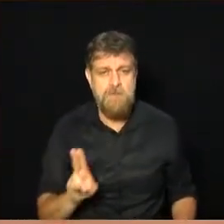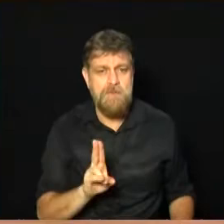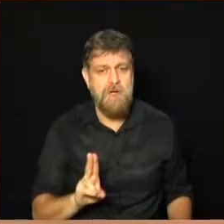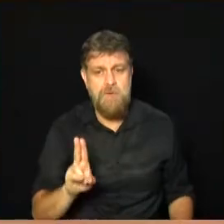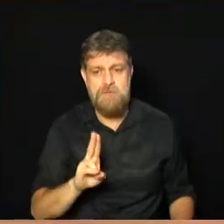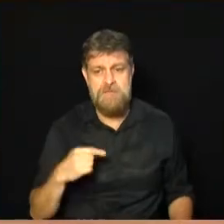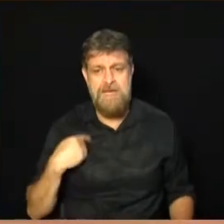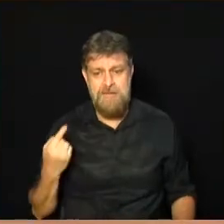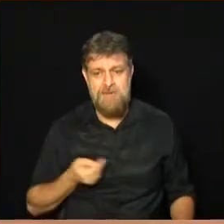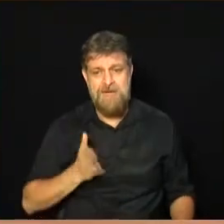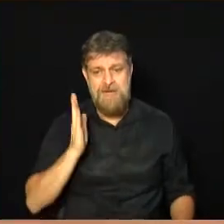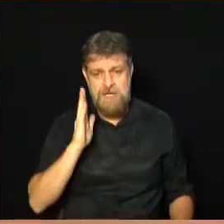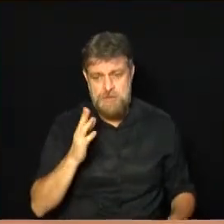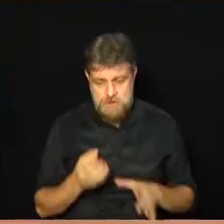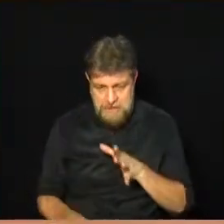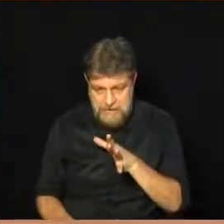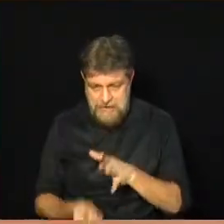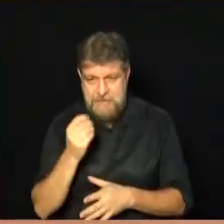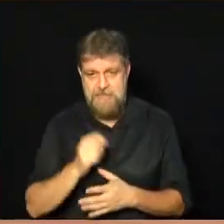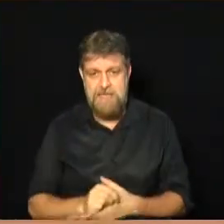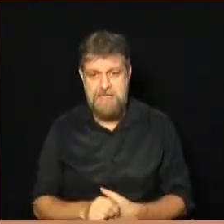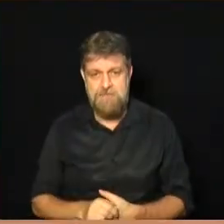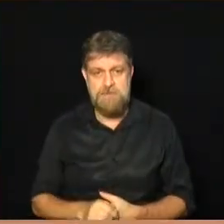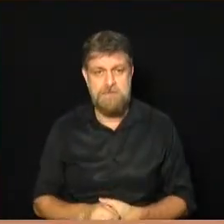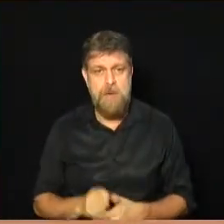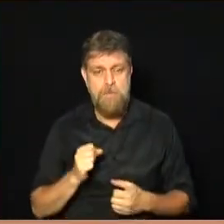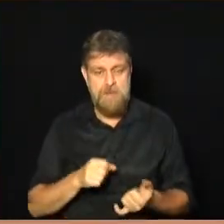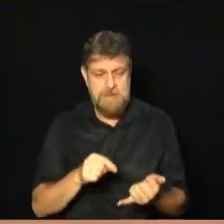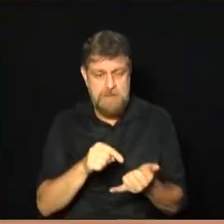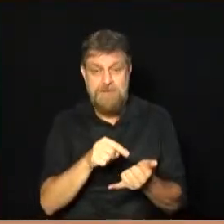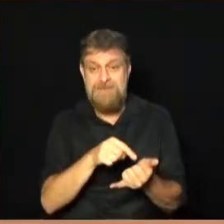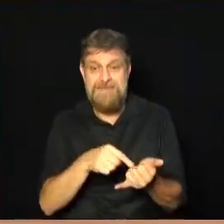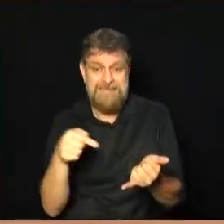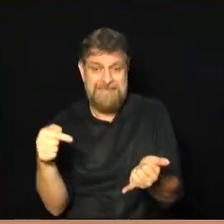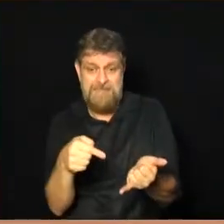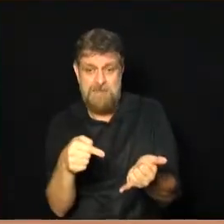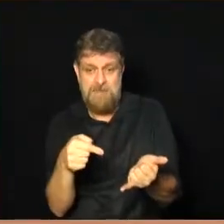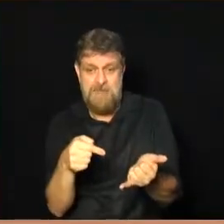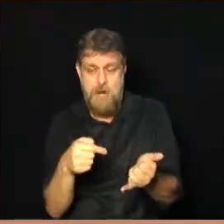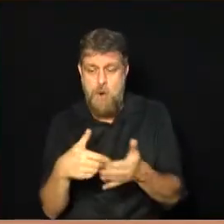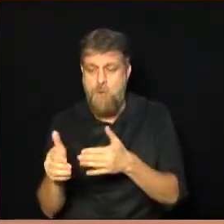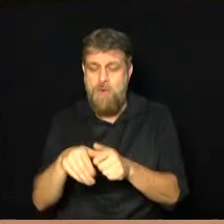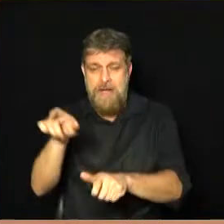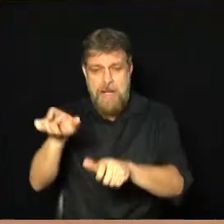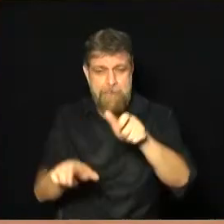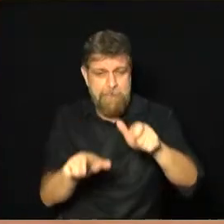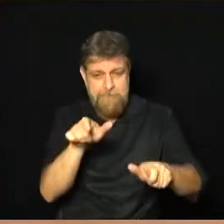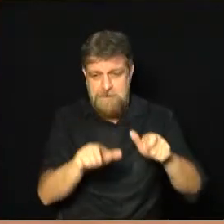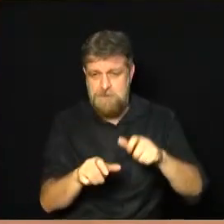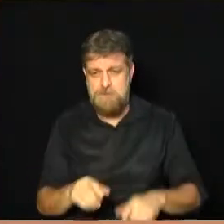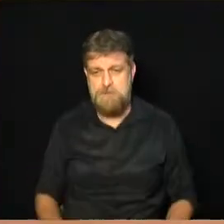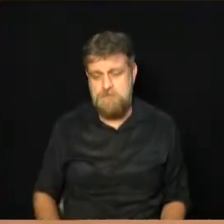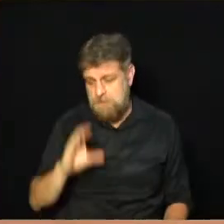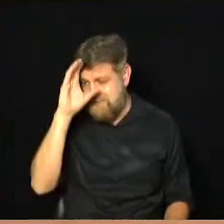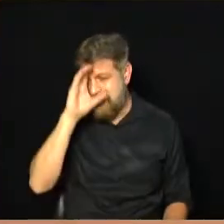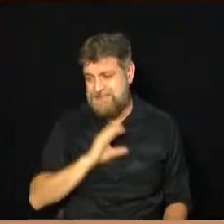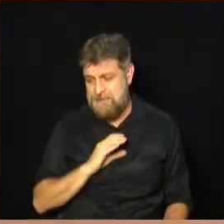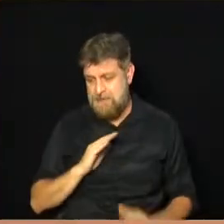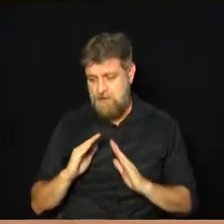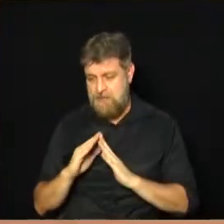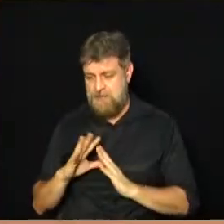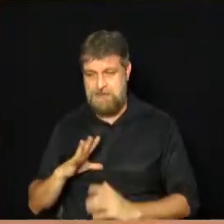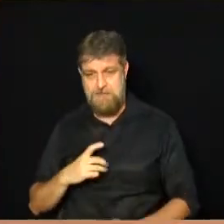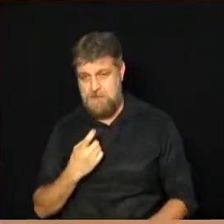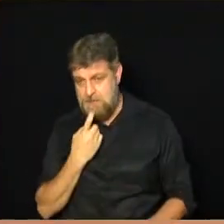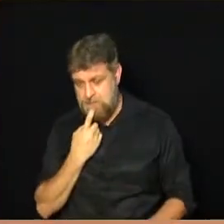que nós criamos já há algum tempo da recarga, que é através do celular. Hoje, qualquer pessoa, né, qualquer cidadão, tem um celular,